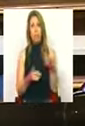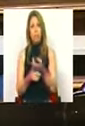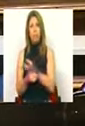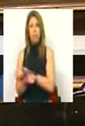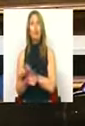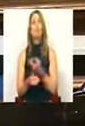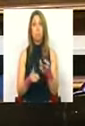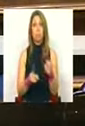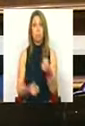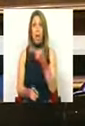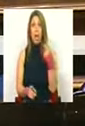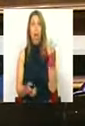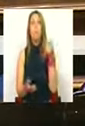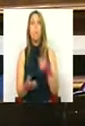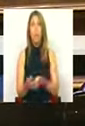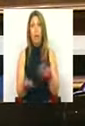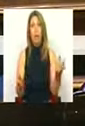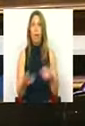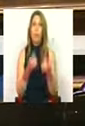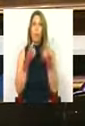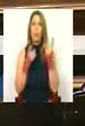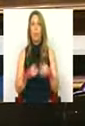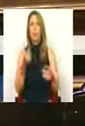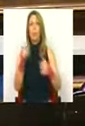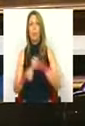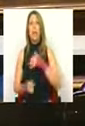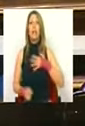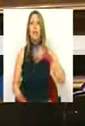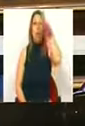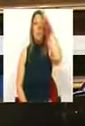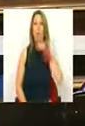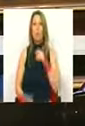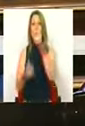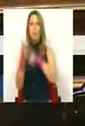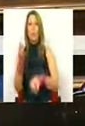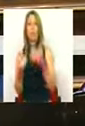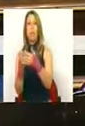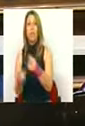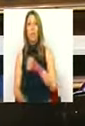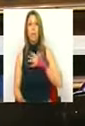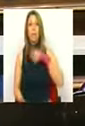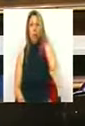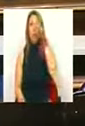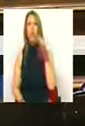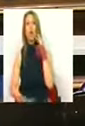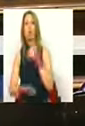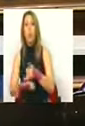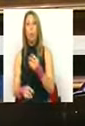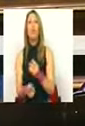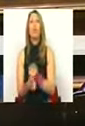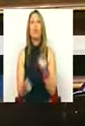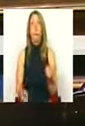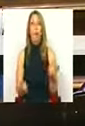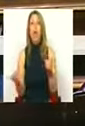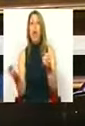termos uma entidade governativa a multar outra entidade governativa porque não limpa os seus próprios terrenos? Estamos a pensar em Leiria,